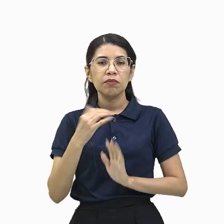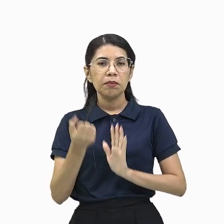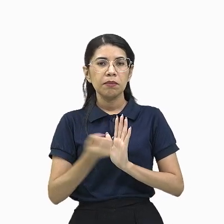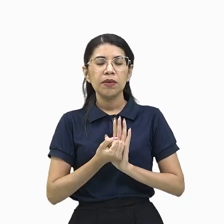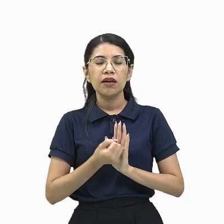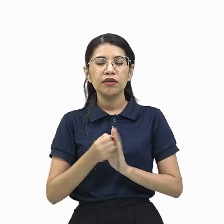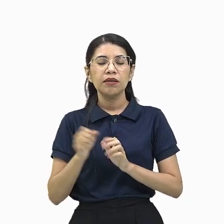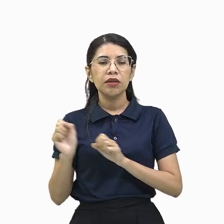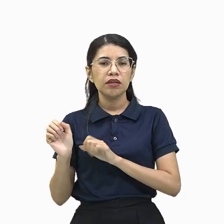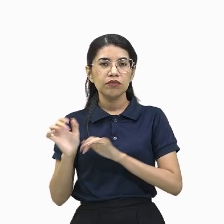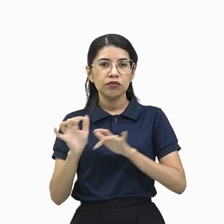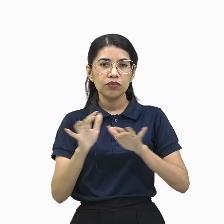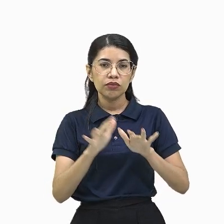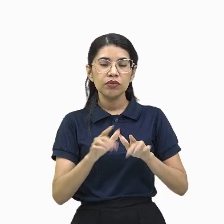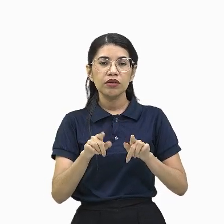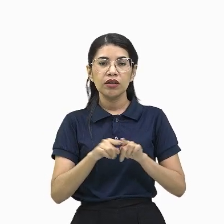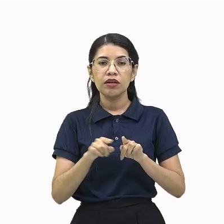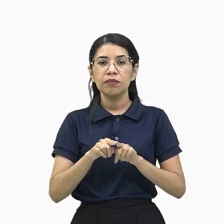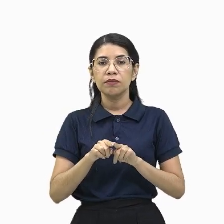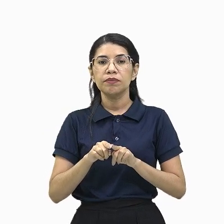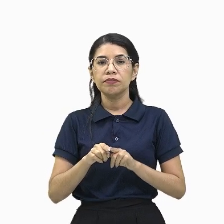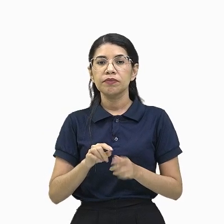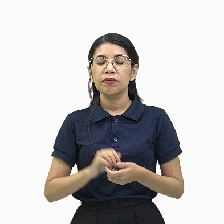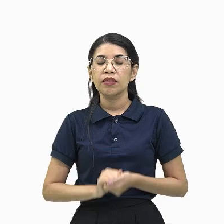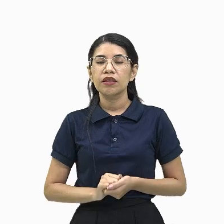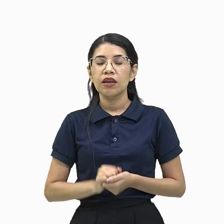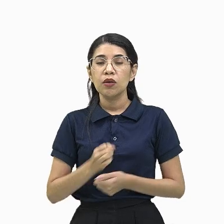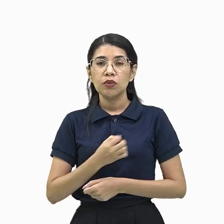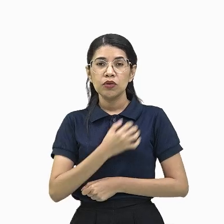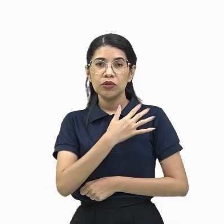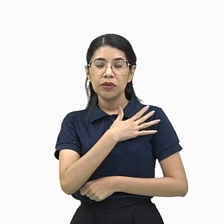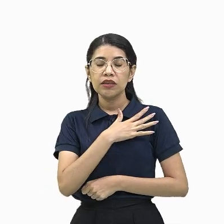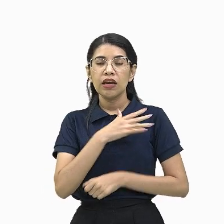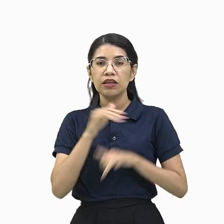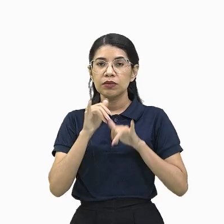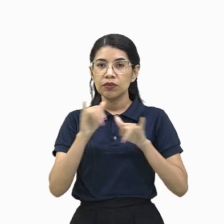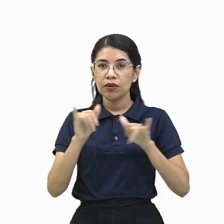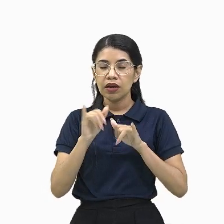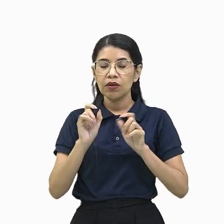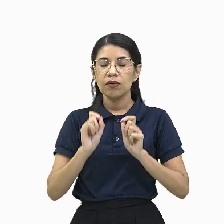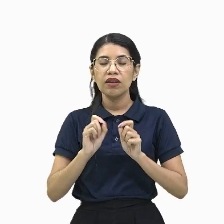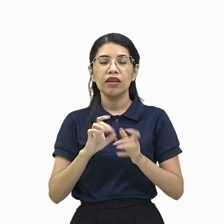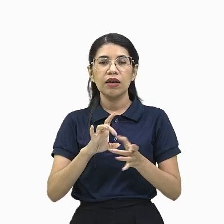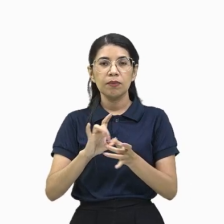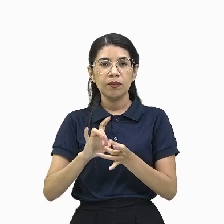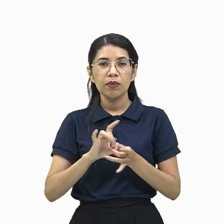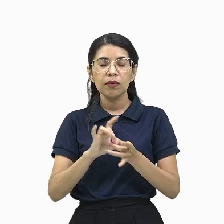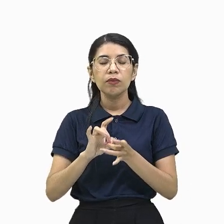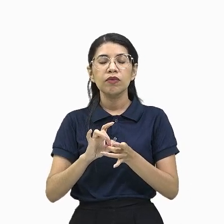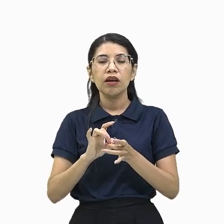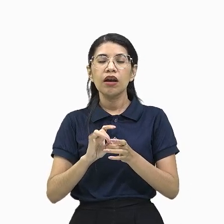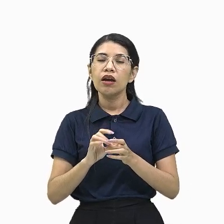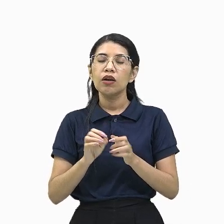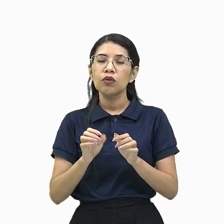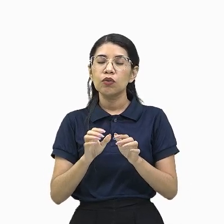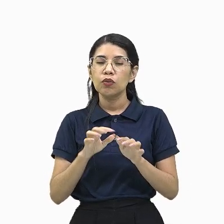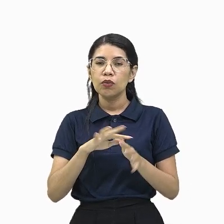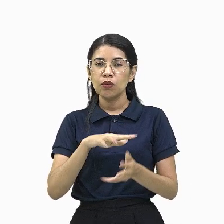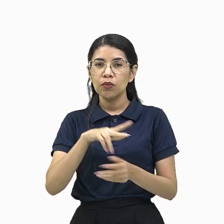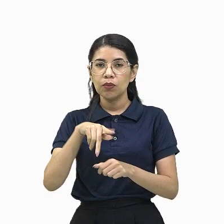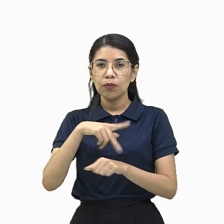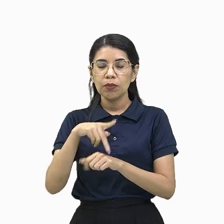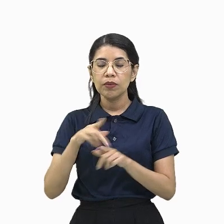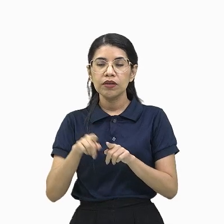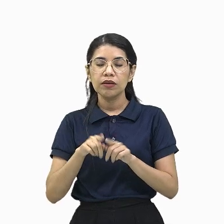da Amazônia dentro de um discurso nacionalista. Os militares pregam a unificação do país. Além disso,